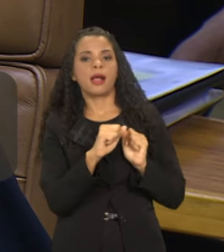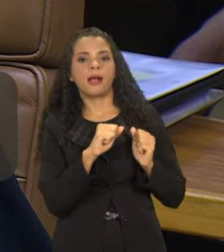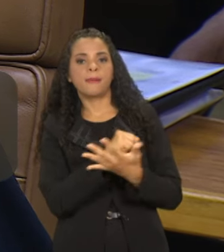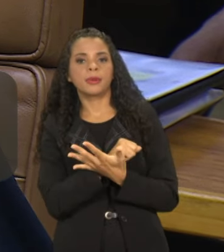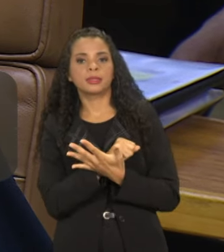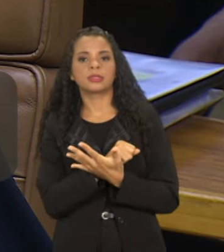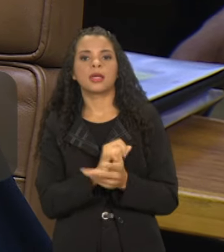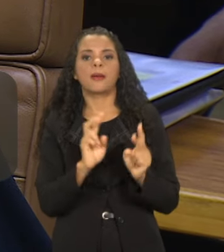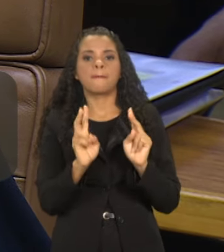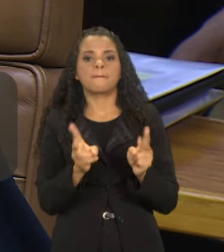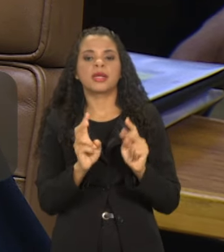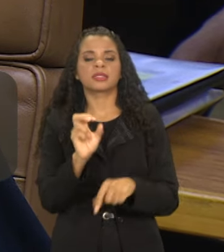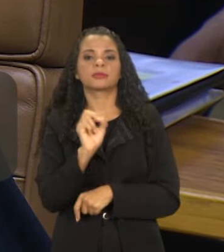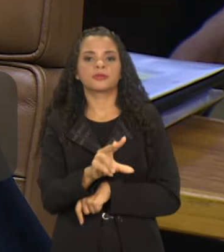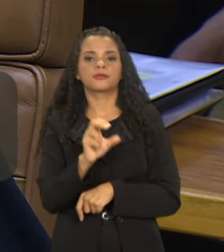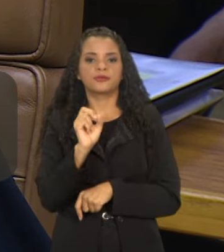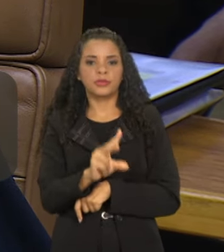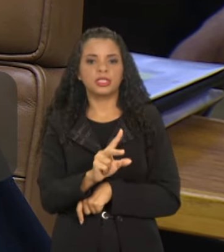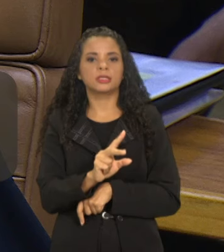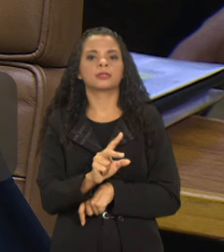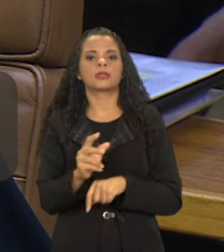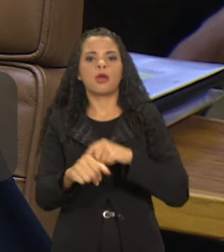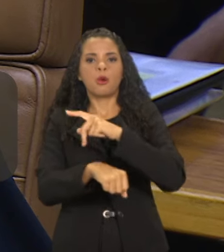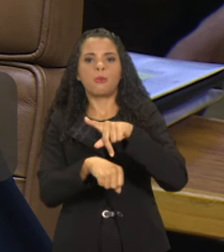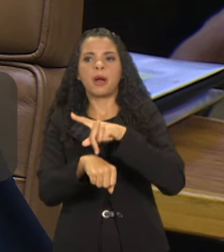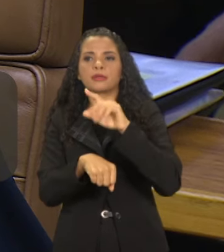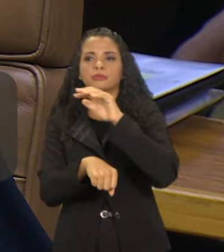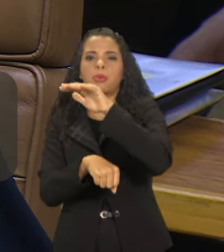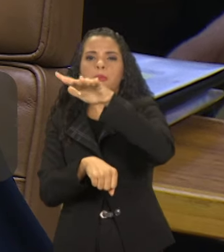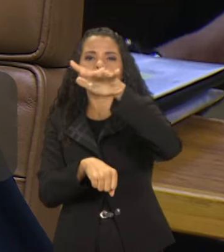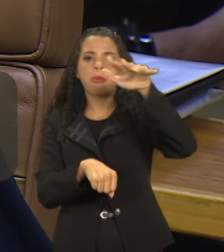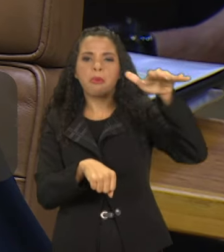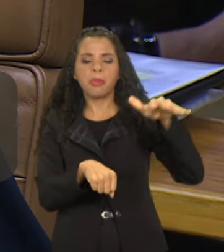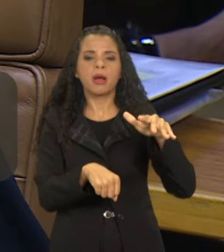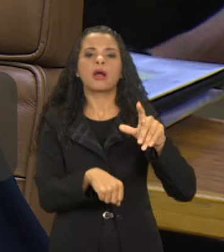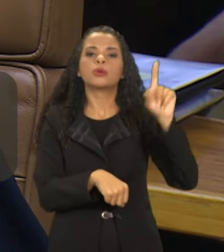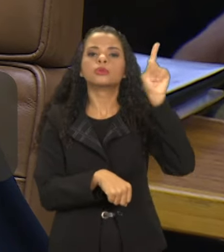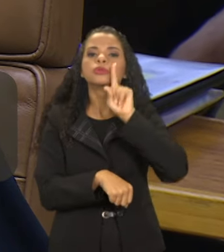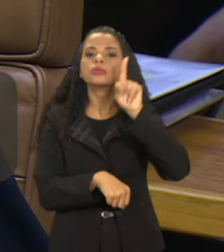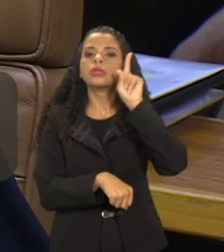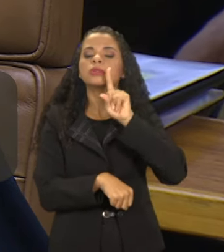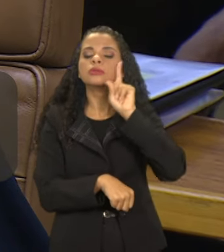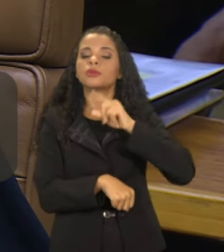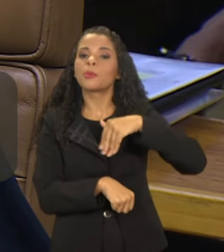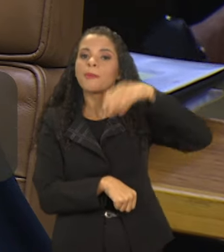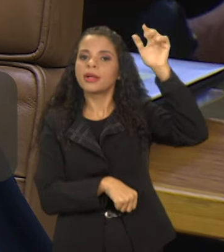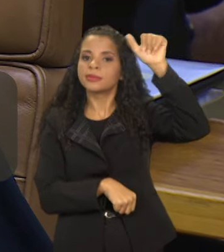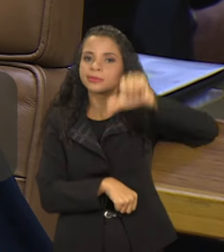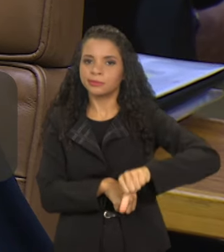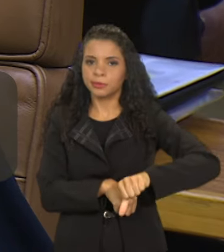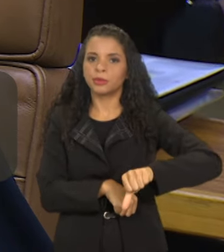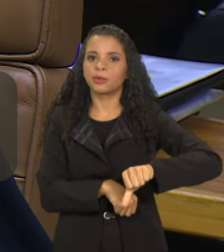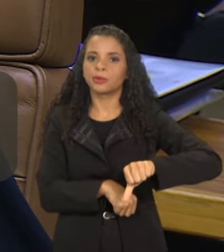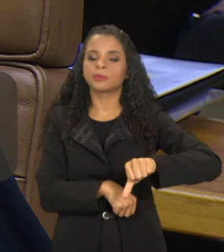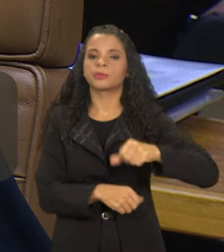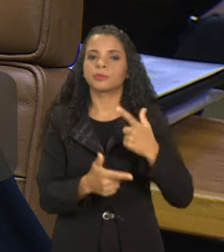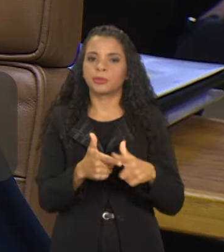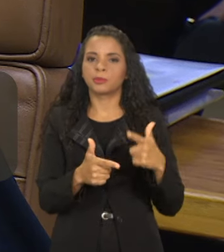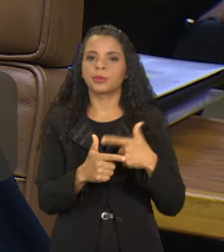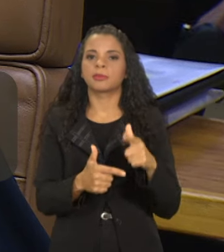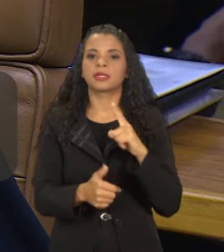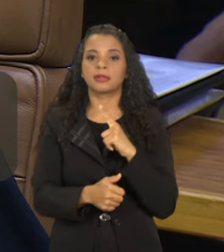vírus da Covid-19 atingiu diversos países, os Estados Unidos talvez tenham sido um dos mais afetados. E lá, nesse sentido, a Suprema